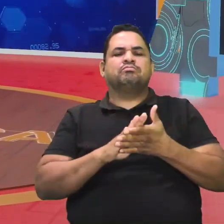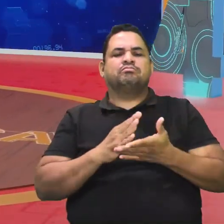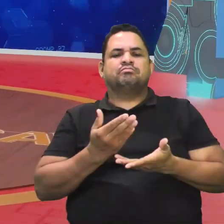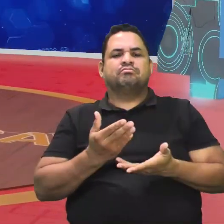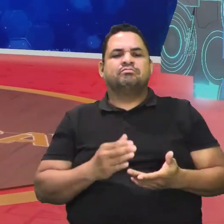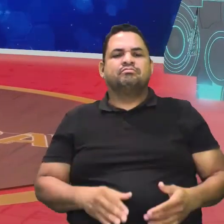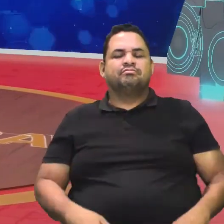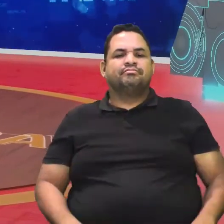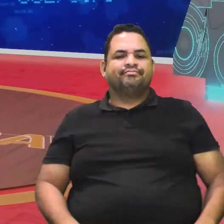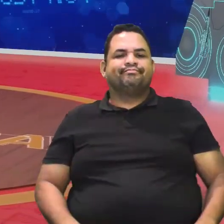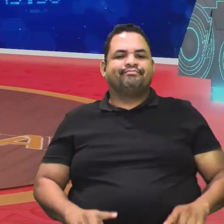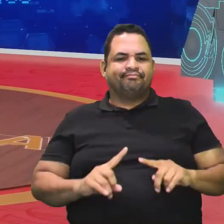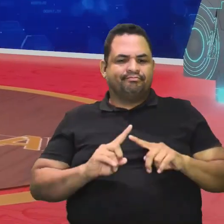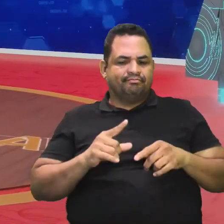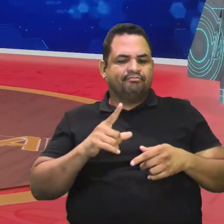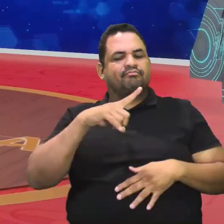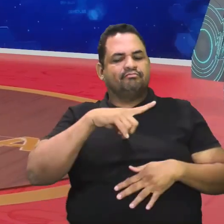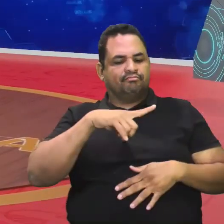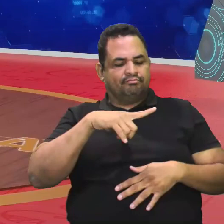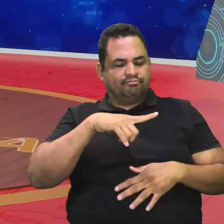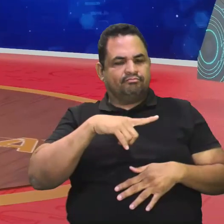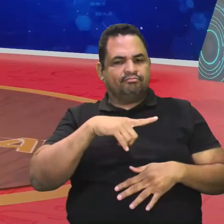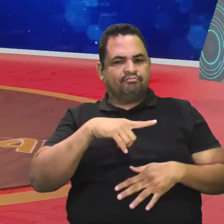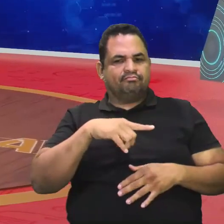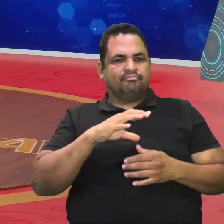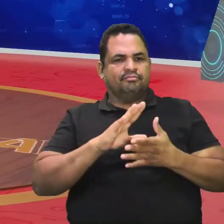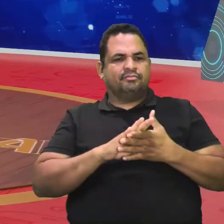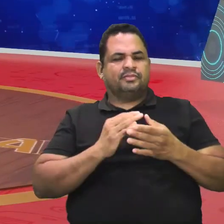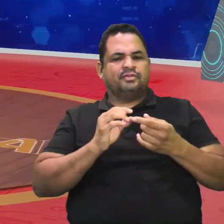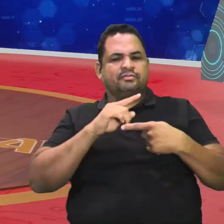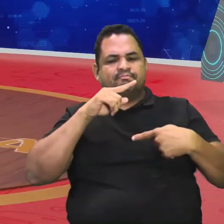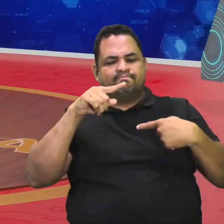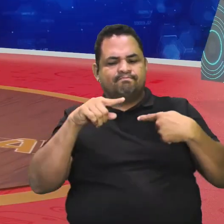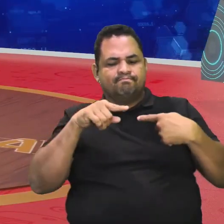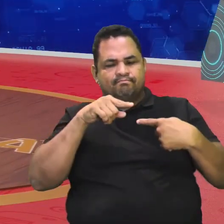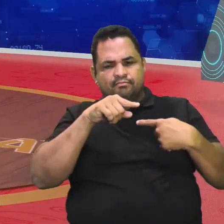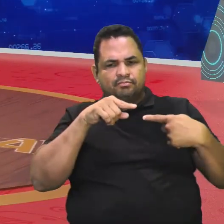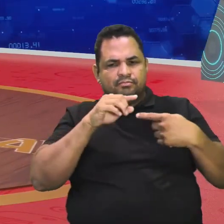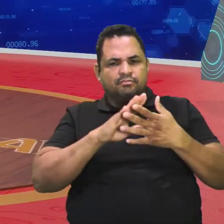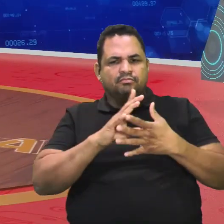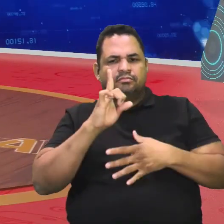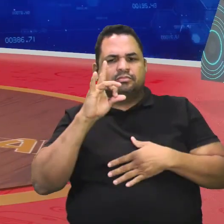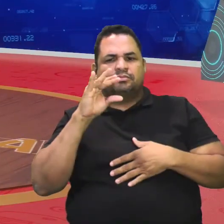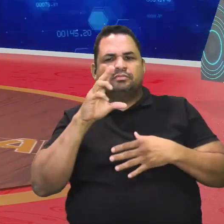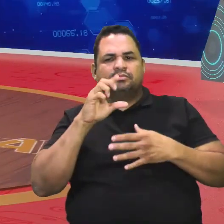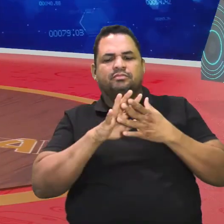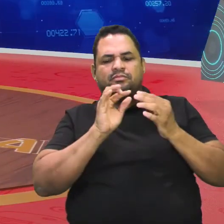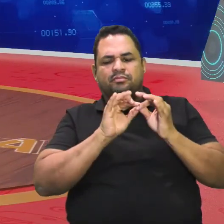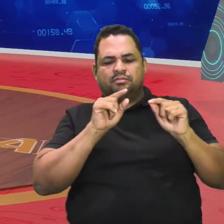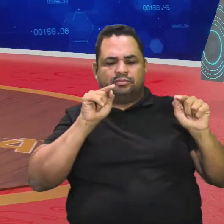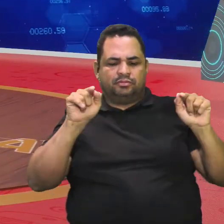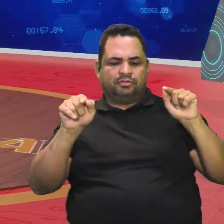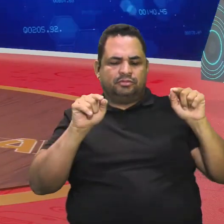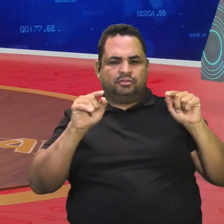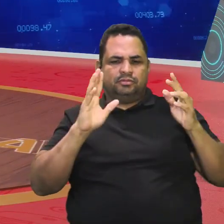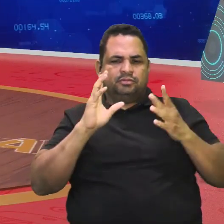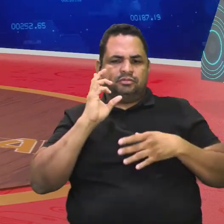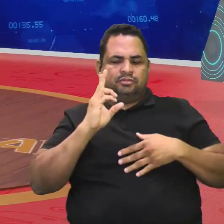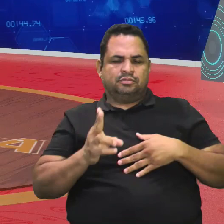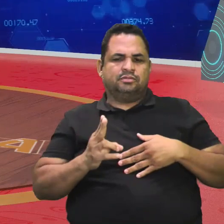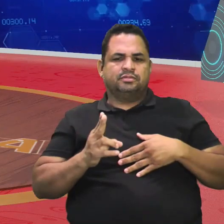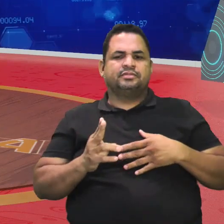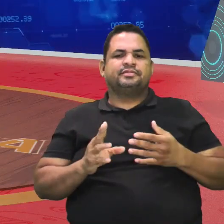de reconhecimento de formas? Não, calma. Nós falamos de foco, falamos de diretriz, falamos de mesma distância dos dois lados, falamos